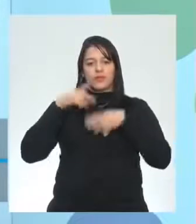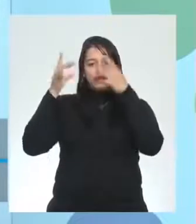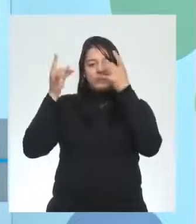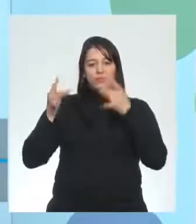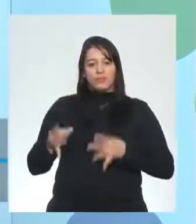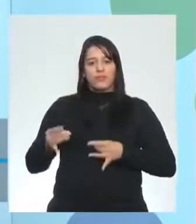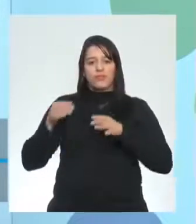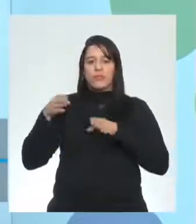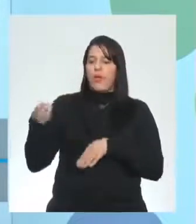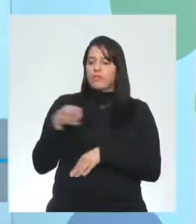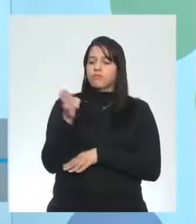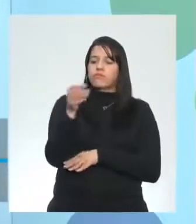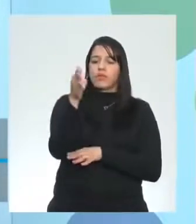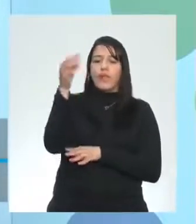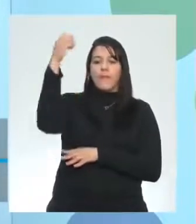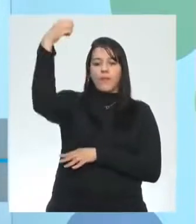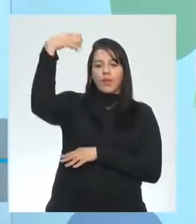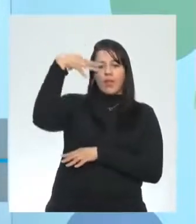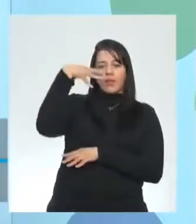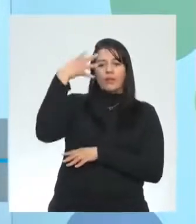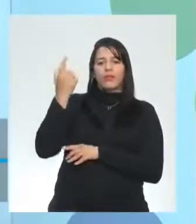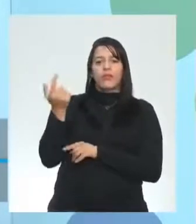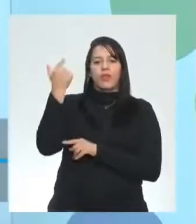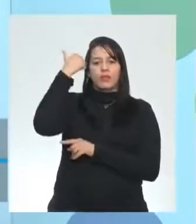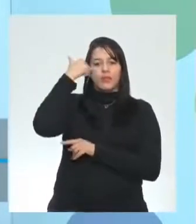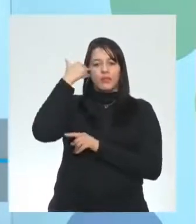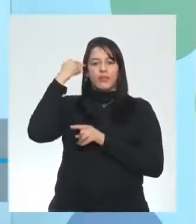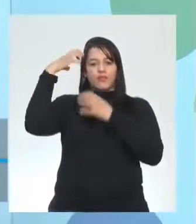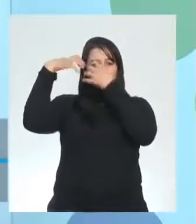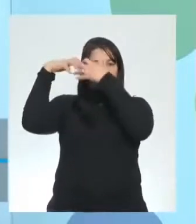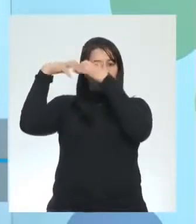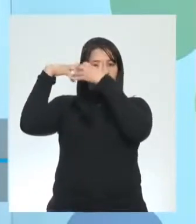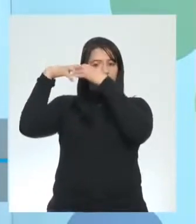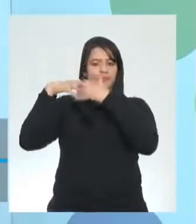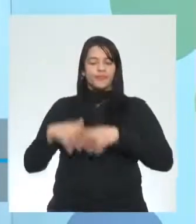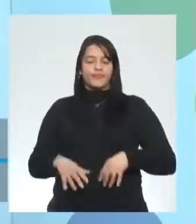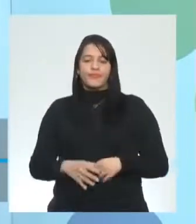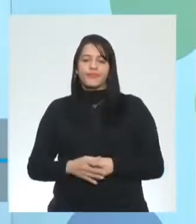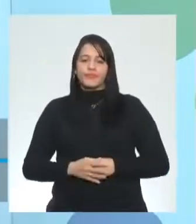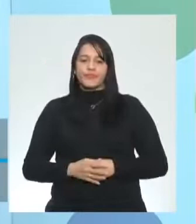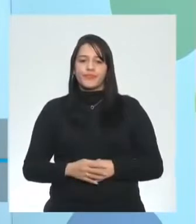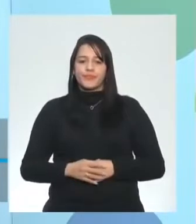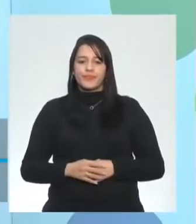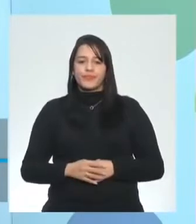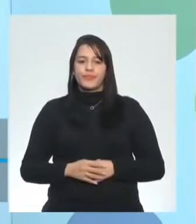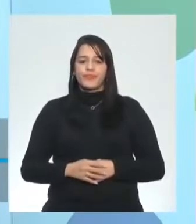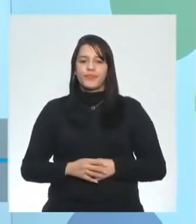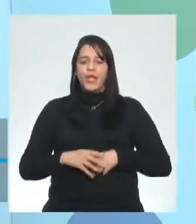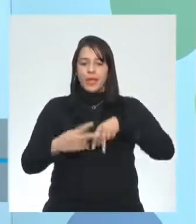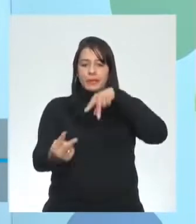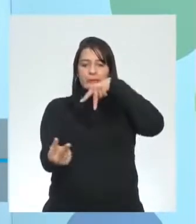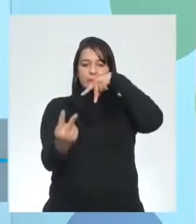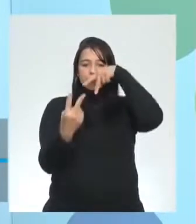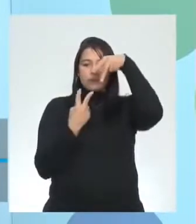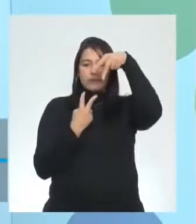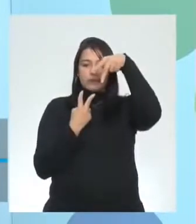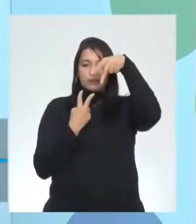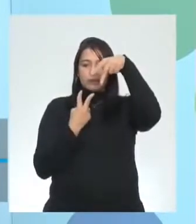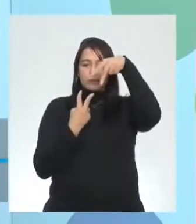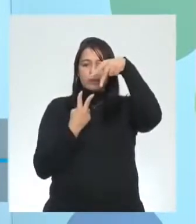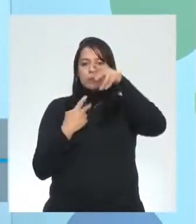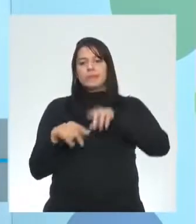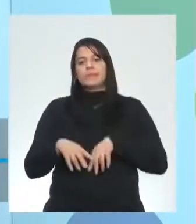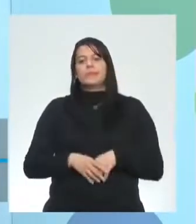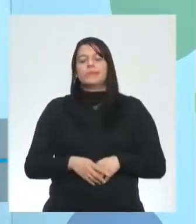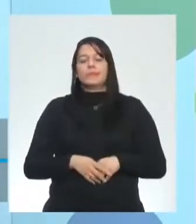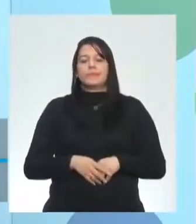gente, aí, o caminho da luz aí até no nosso sistema óptico, né? de forma invertida. A Letícia